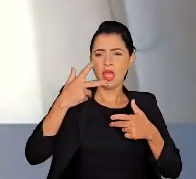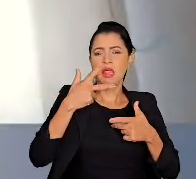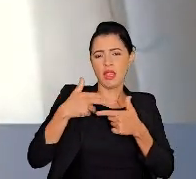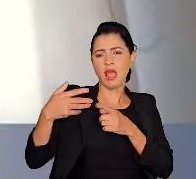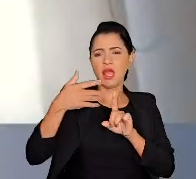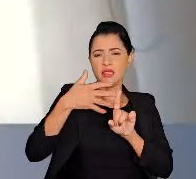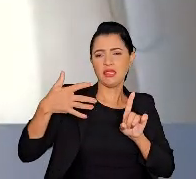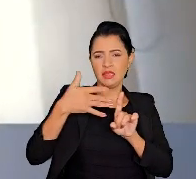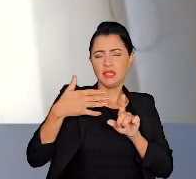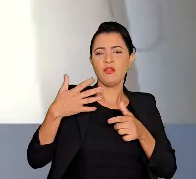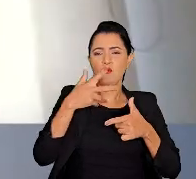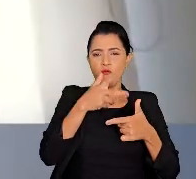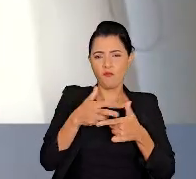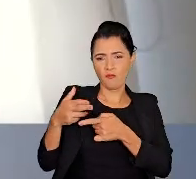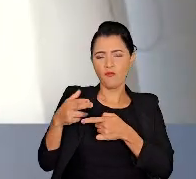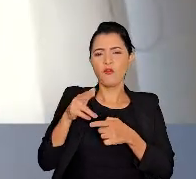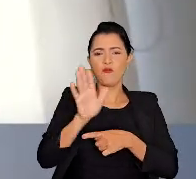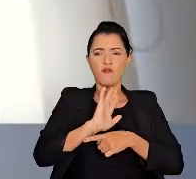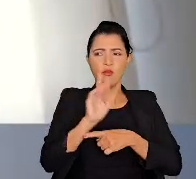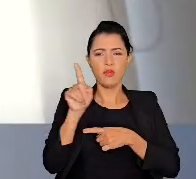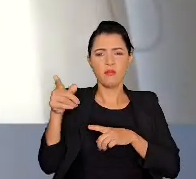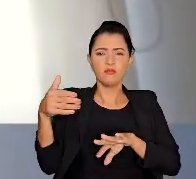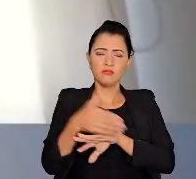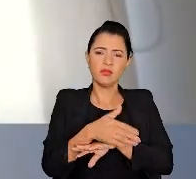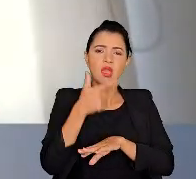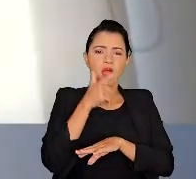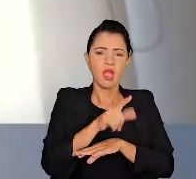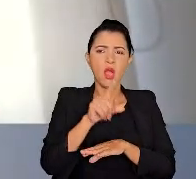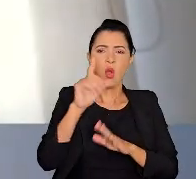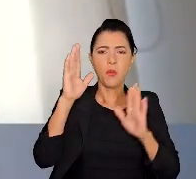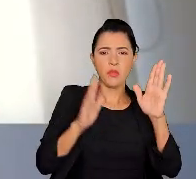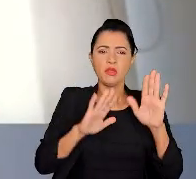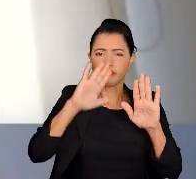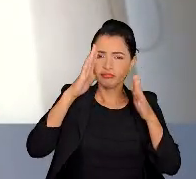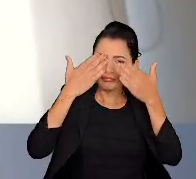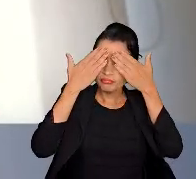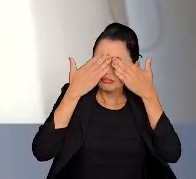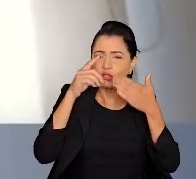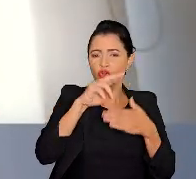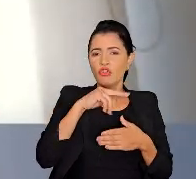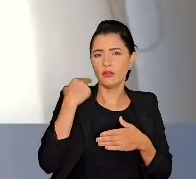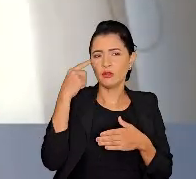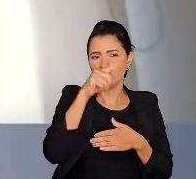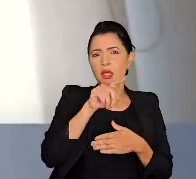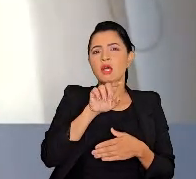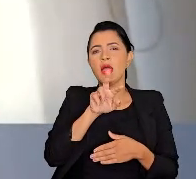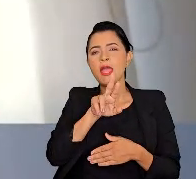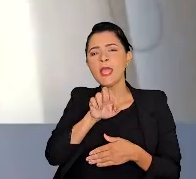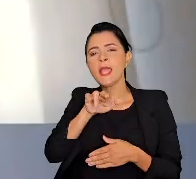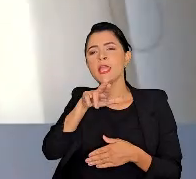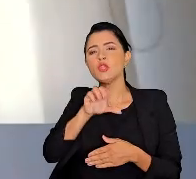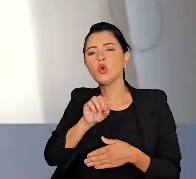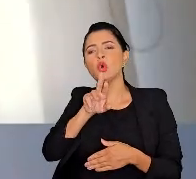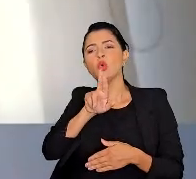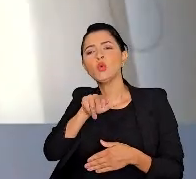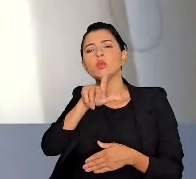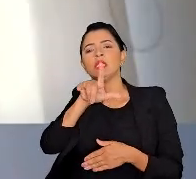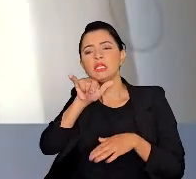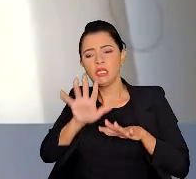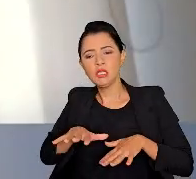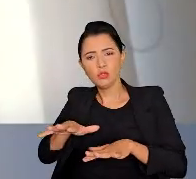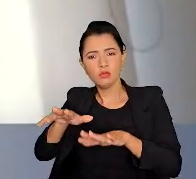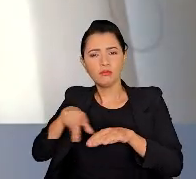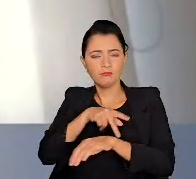de um processo no qual ela enfrenta um revisionista, um negacionista do Holocausto no Reino Unido. Coloca assim,